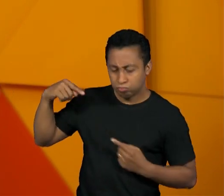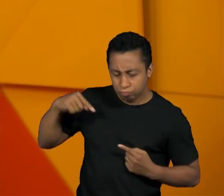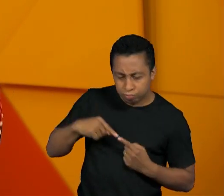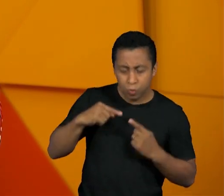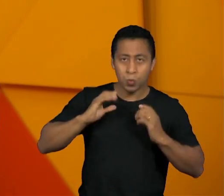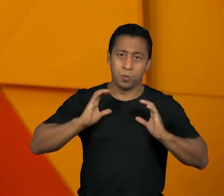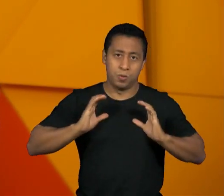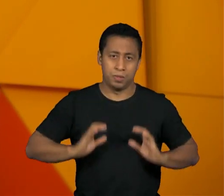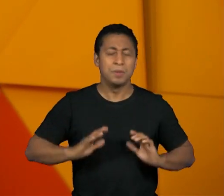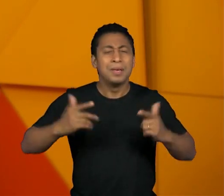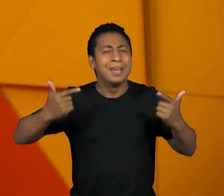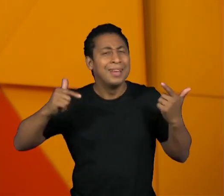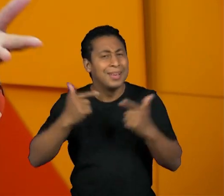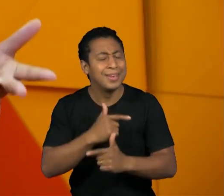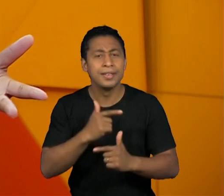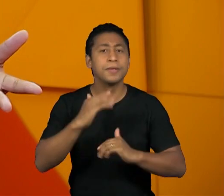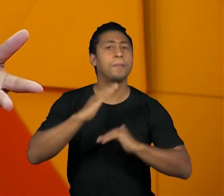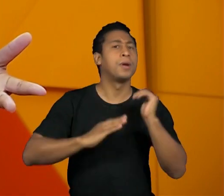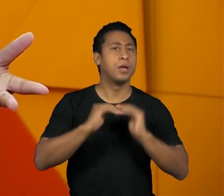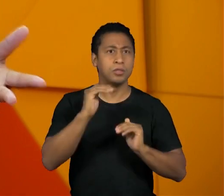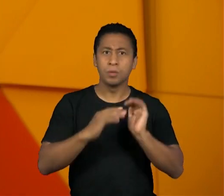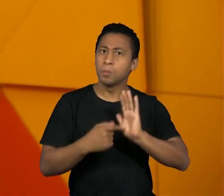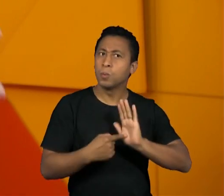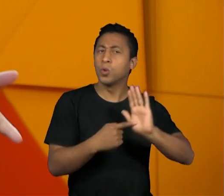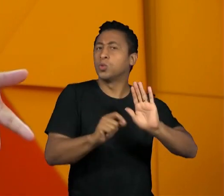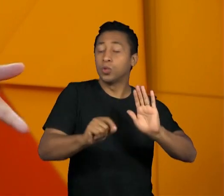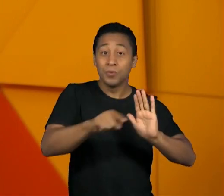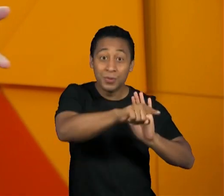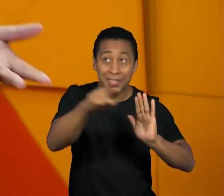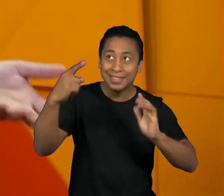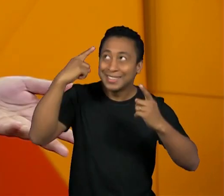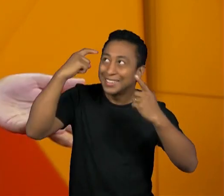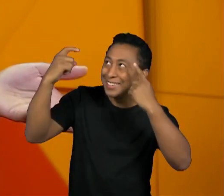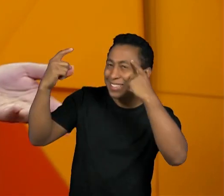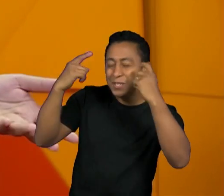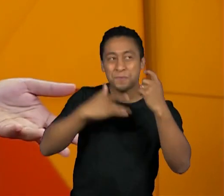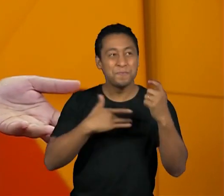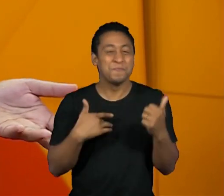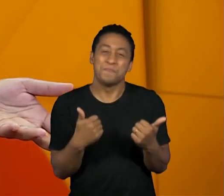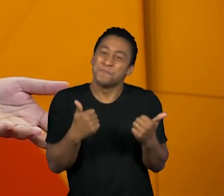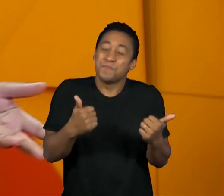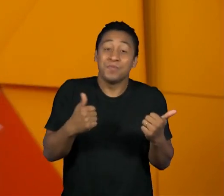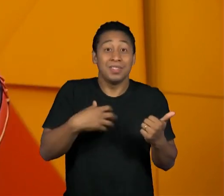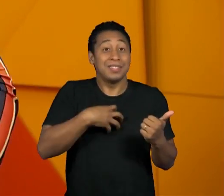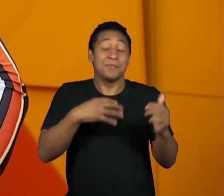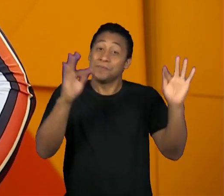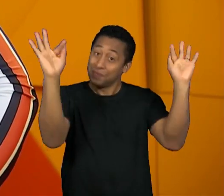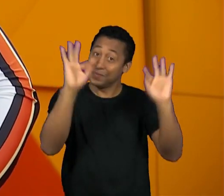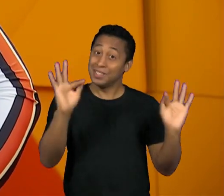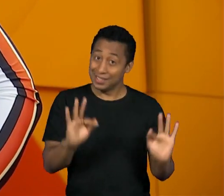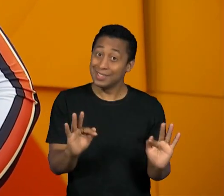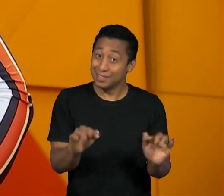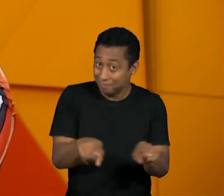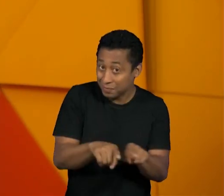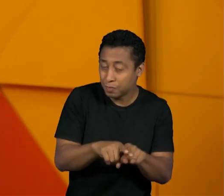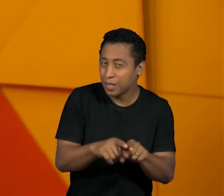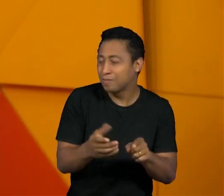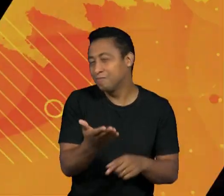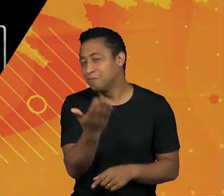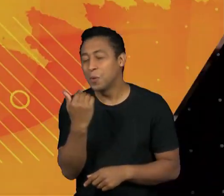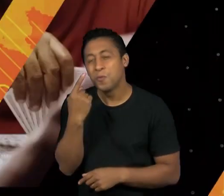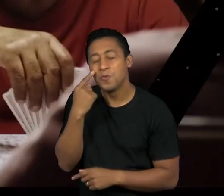torna mais criativos, mais saudáveis e, claro, mais felizes, né? Vamos saber um pouco mais sobre